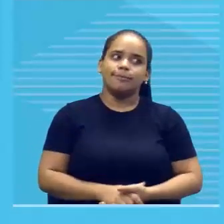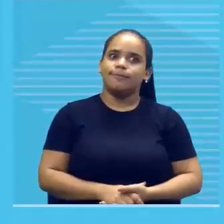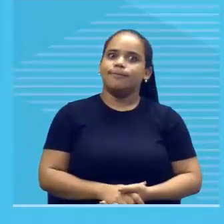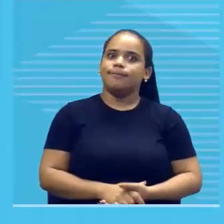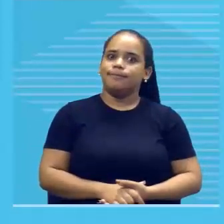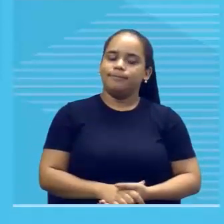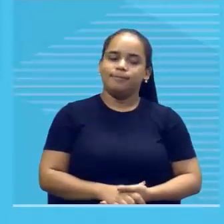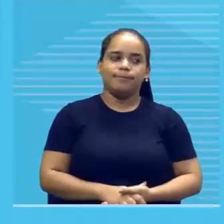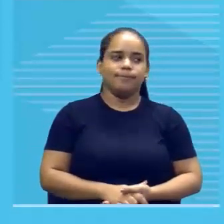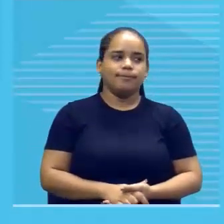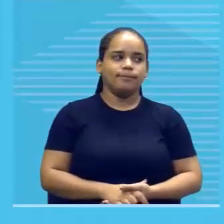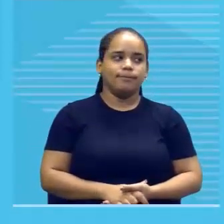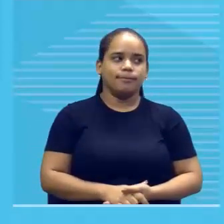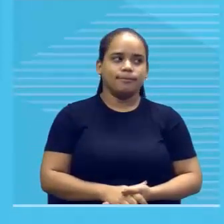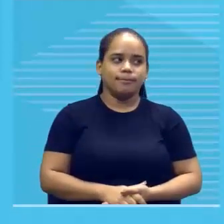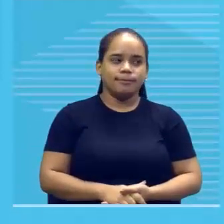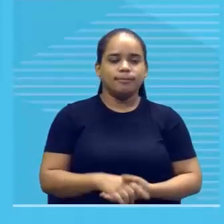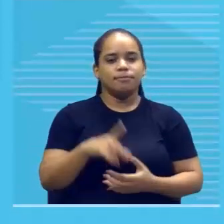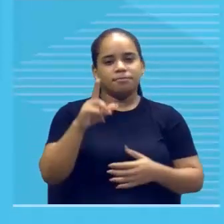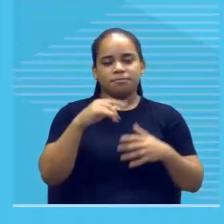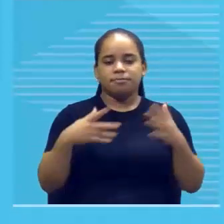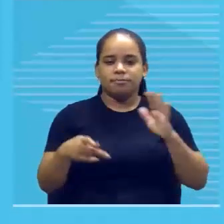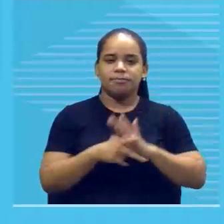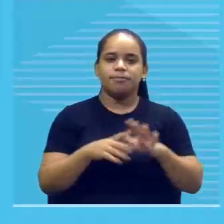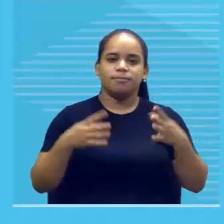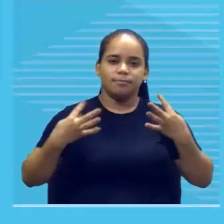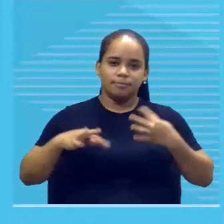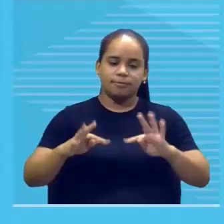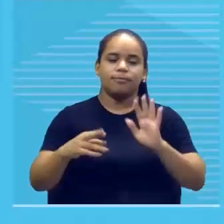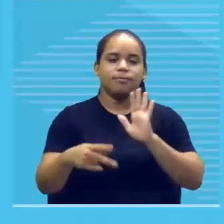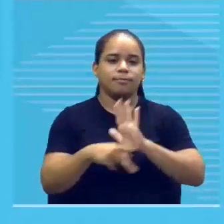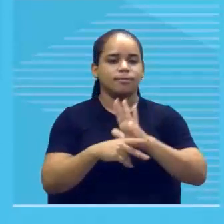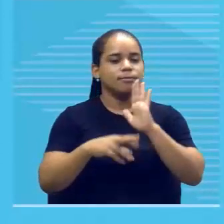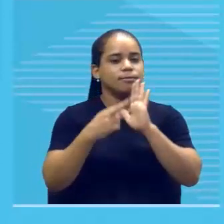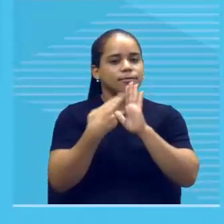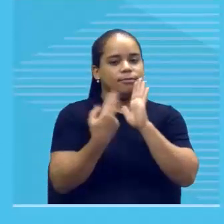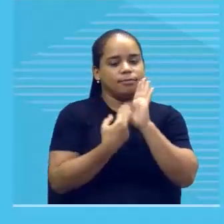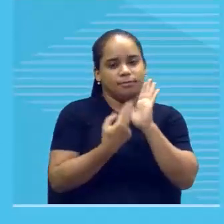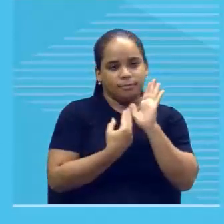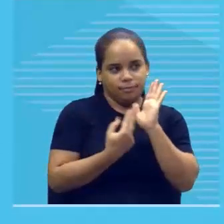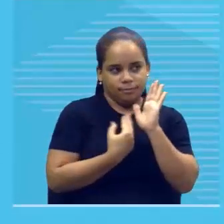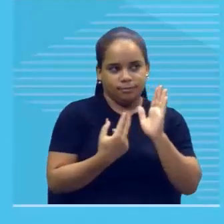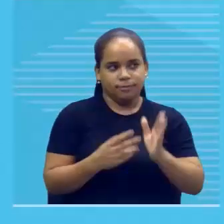digitando amigo você é uma máquina de relatórios